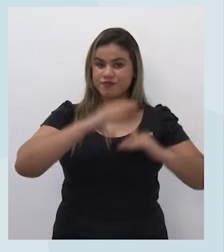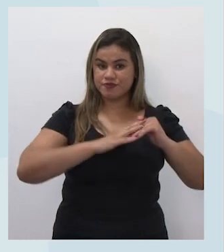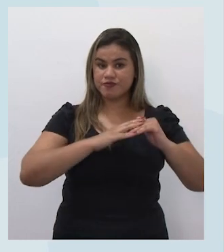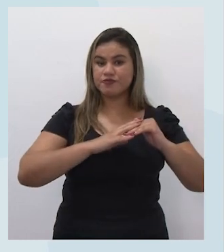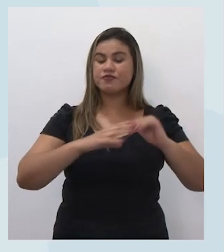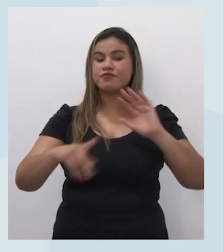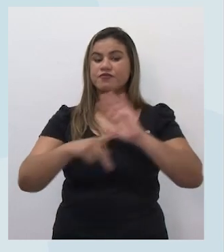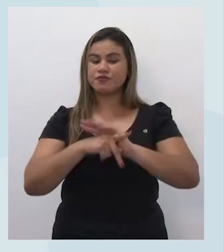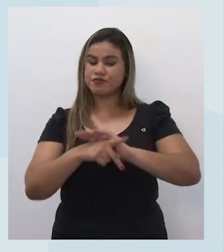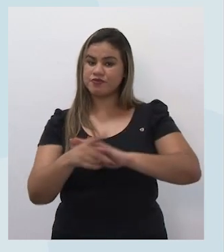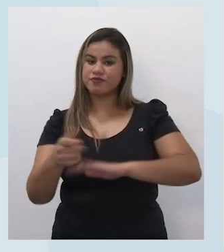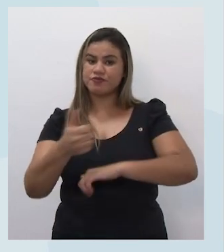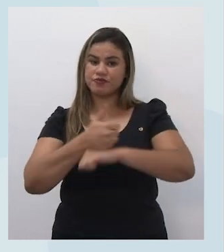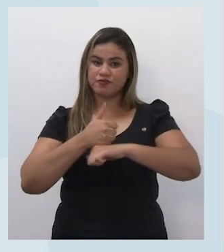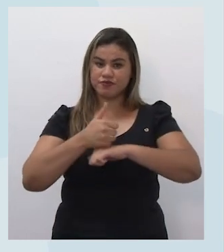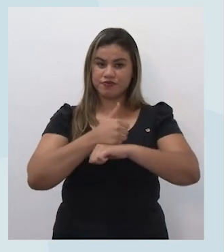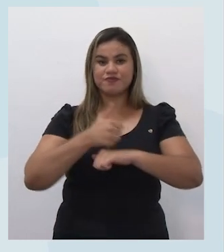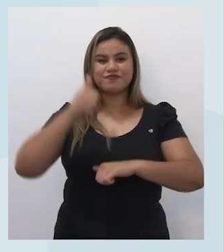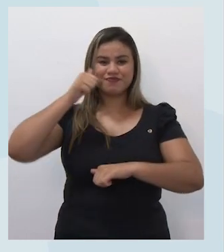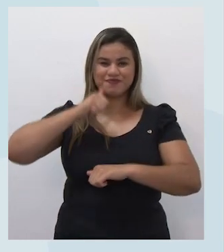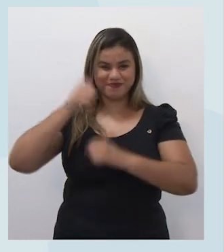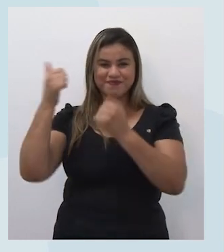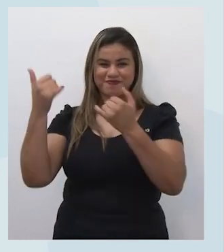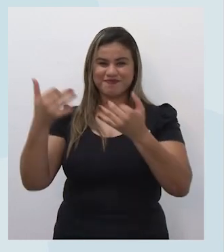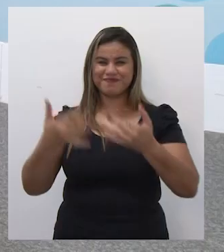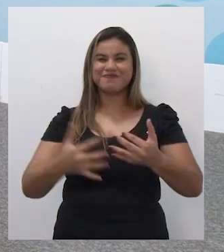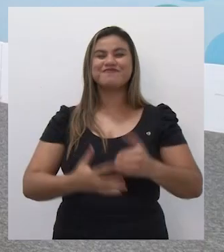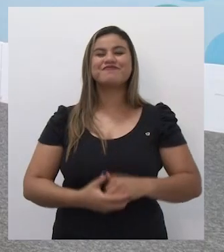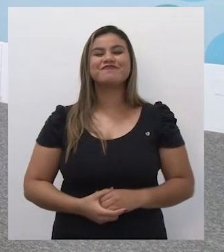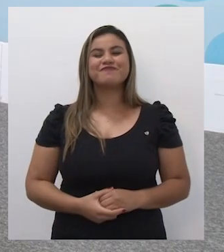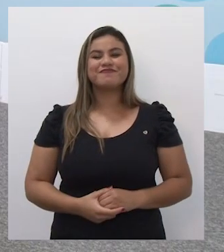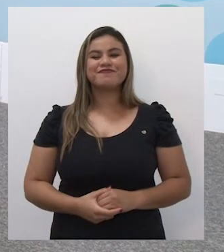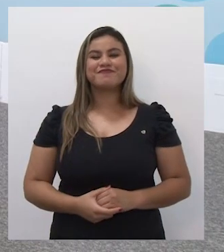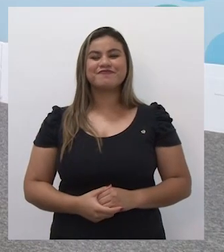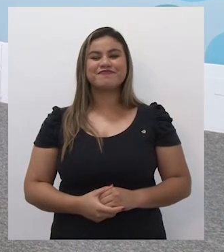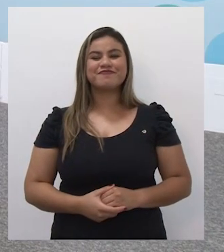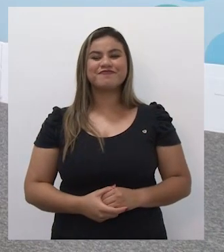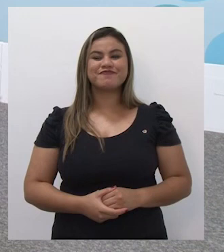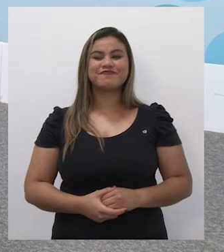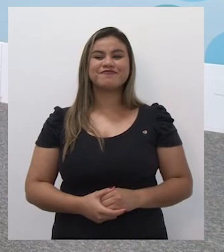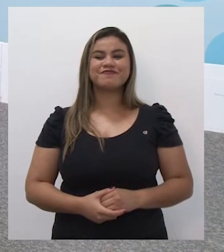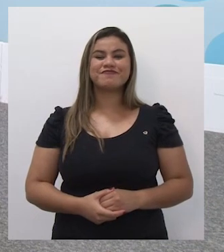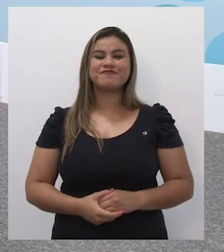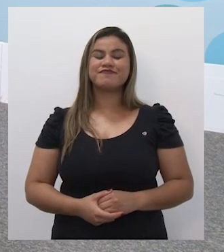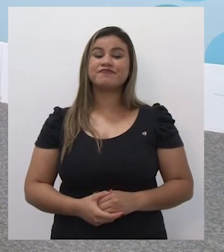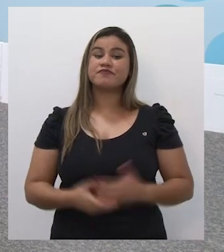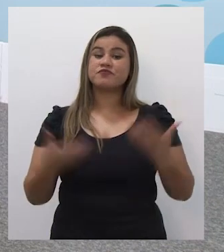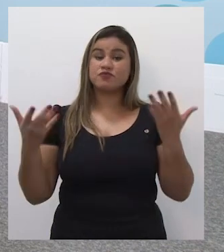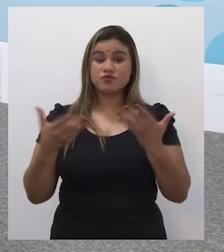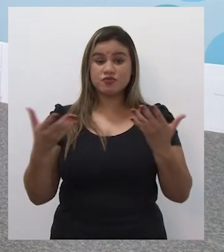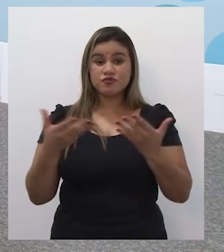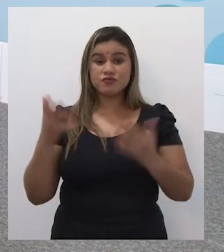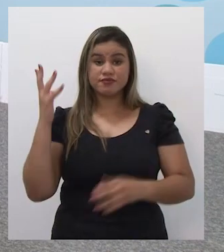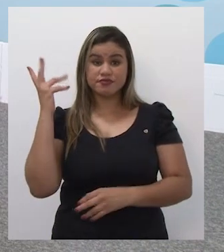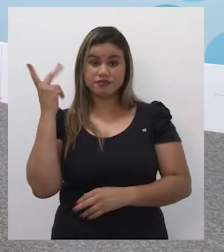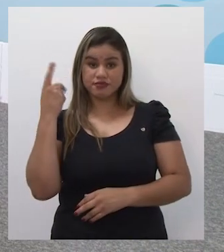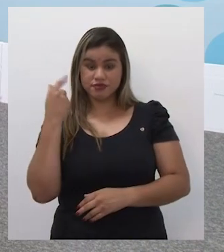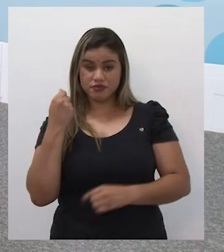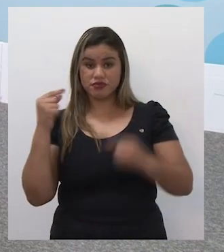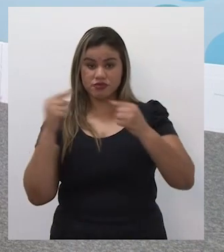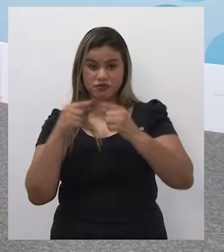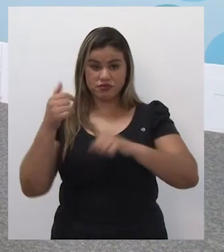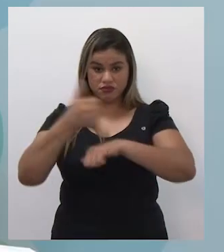da educação, que eu vou passar para a Dani. Para a formação de hoje, então, as competências dos